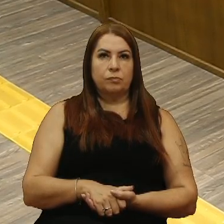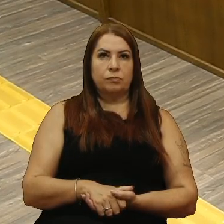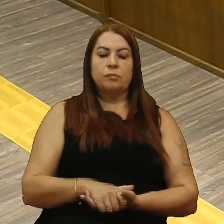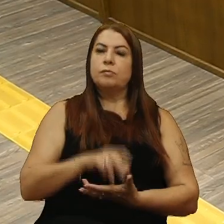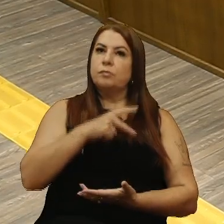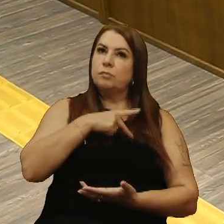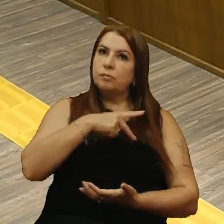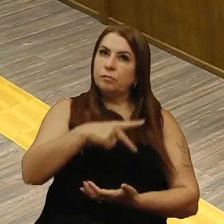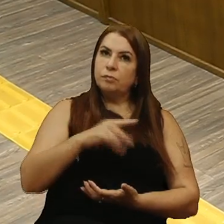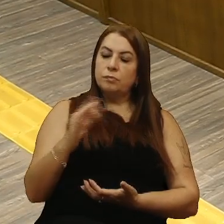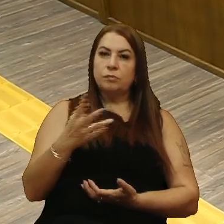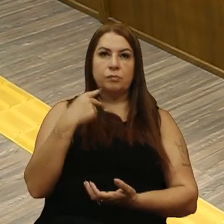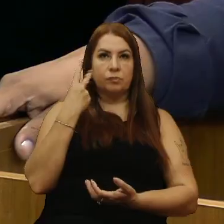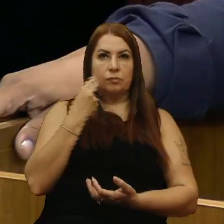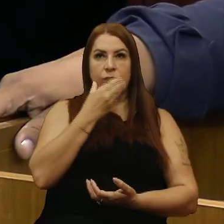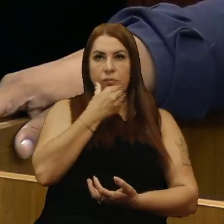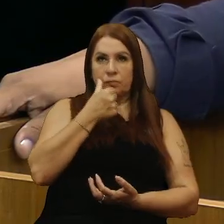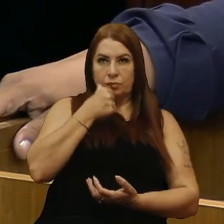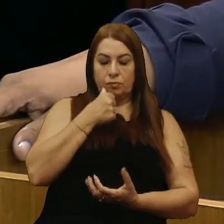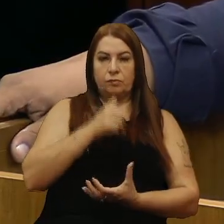Senhor presidente, nobres pares,